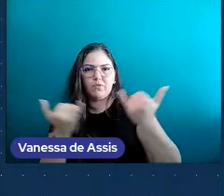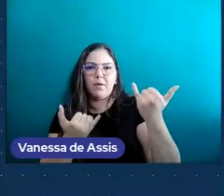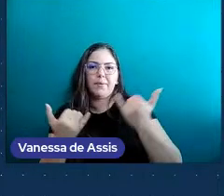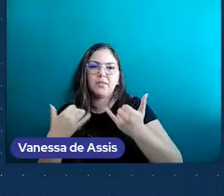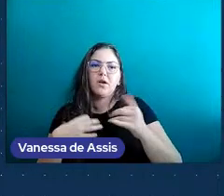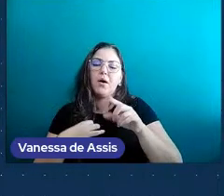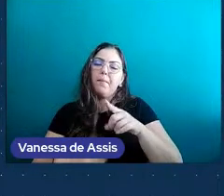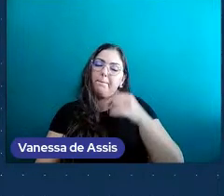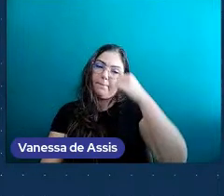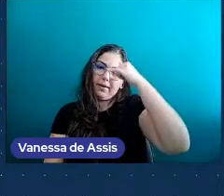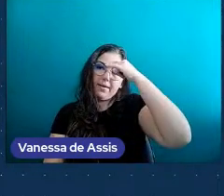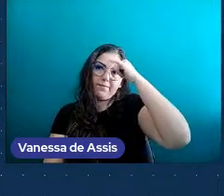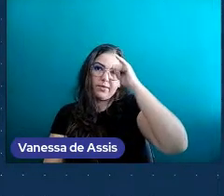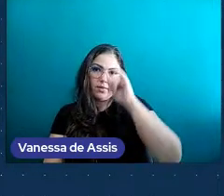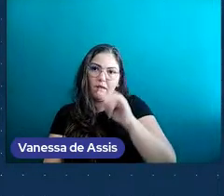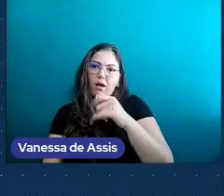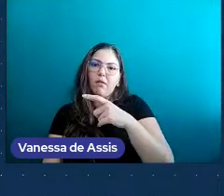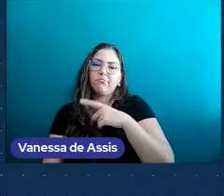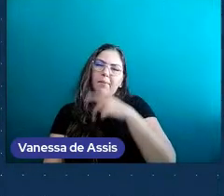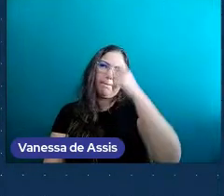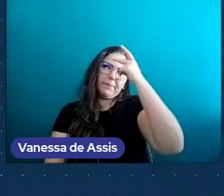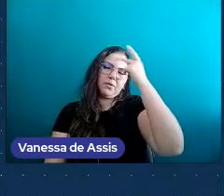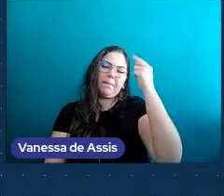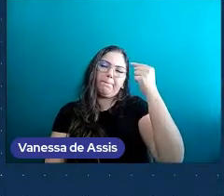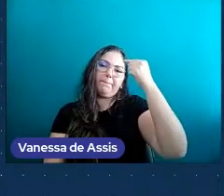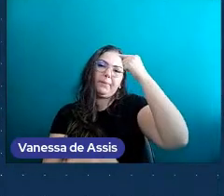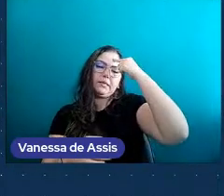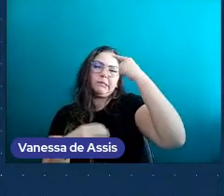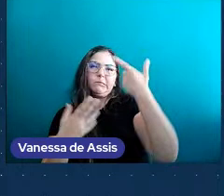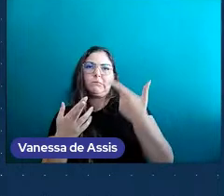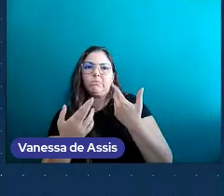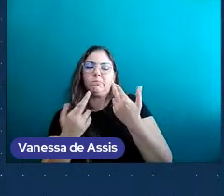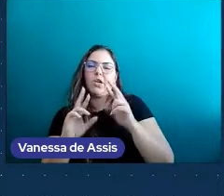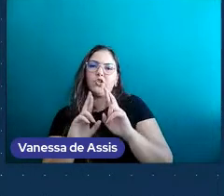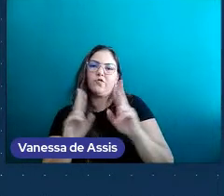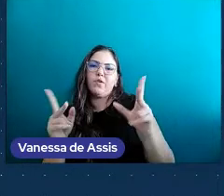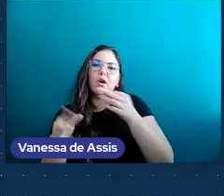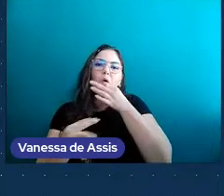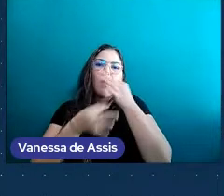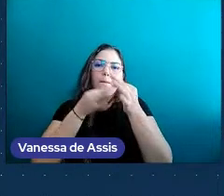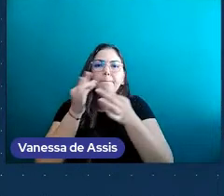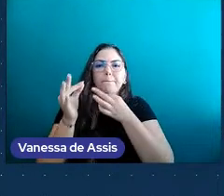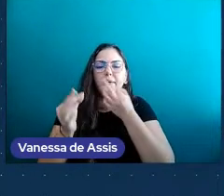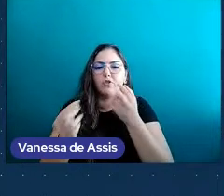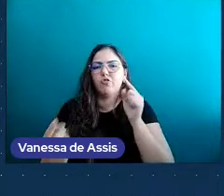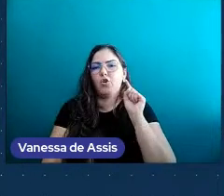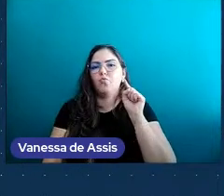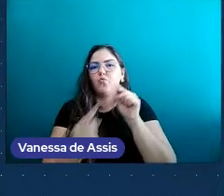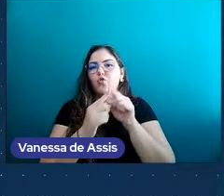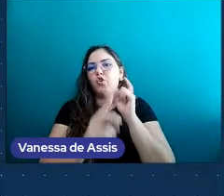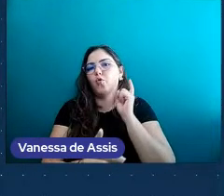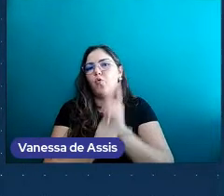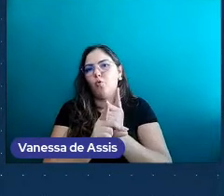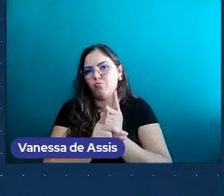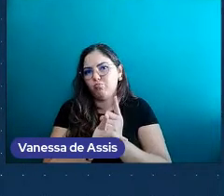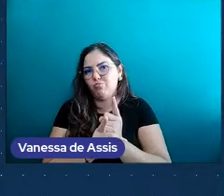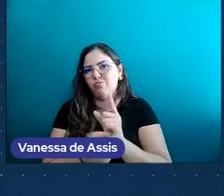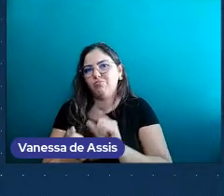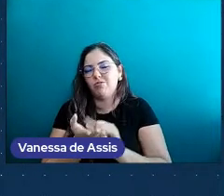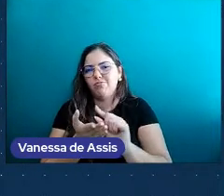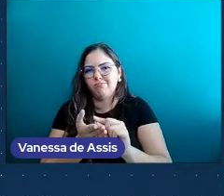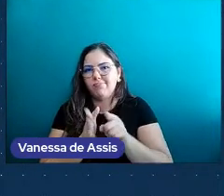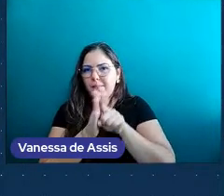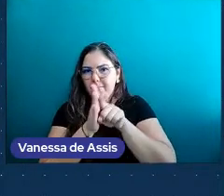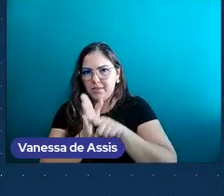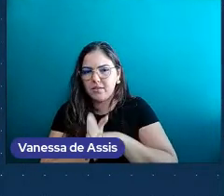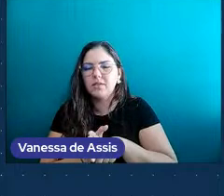vieses subjetivos que possa ter no nesse resultado que é apresentado. Como é que a gente pode